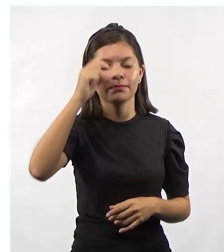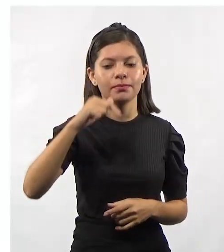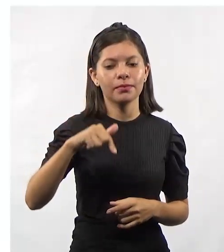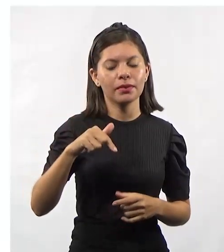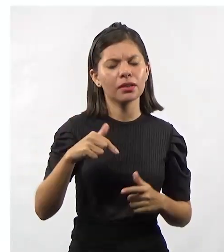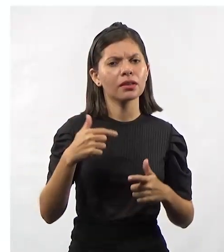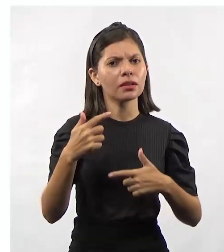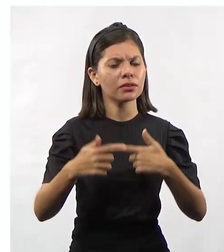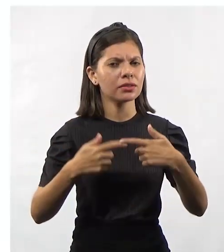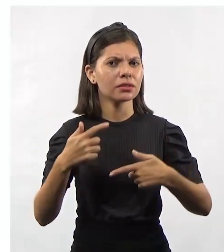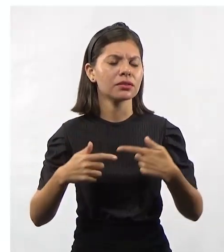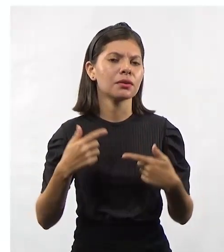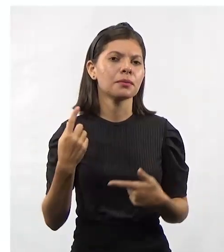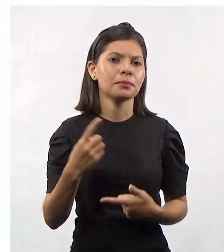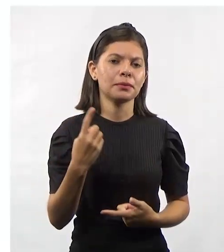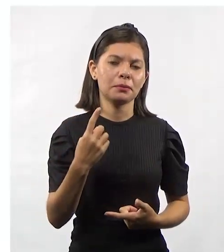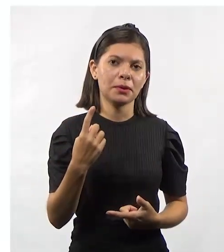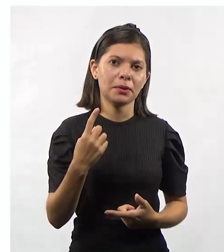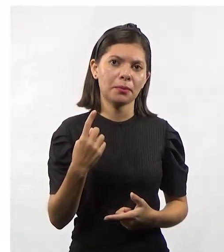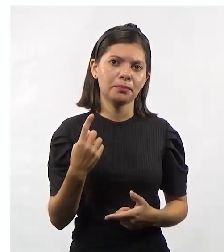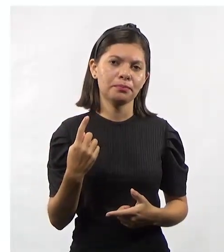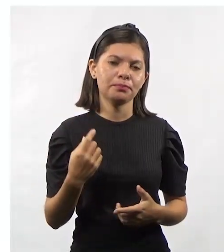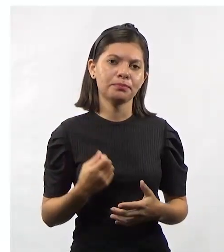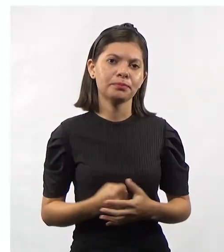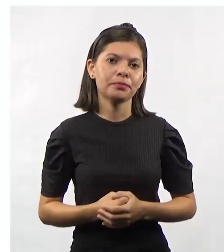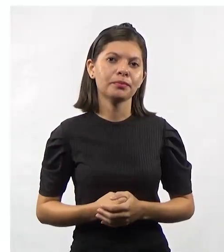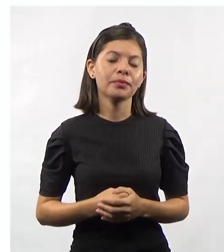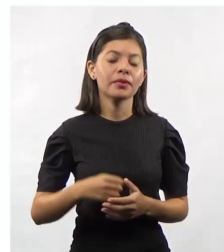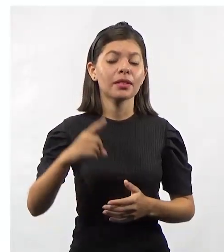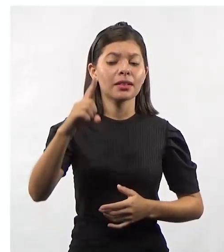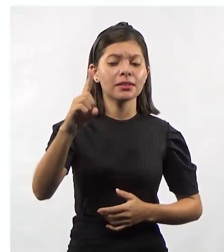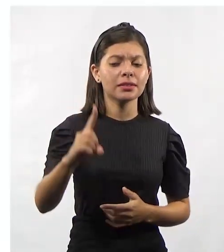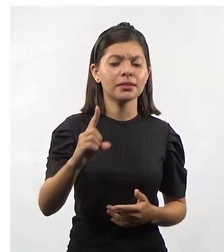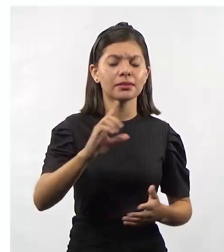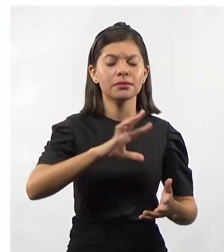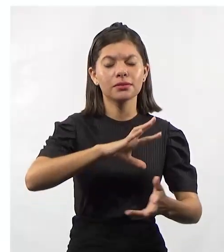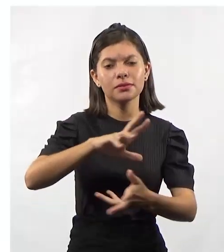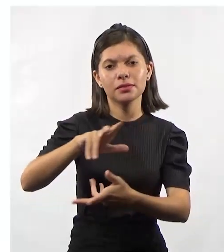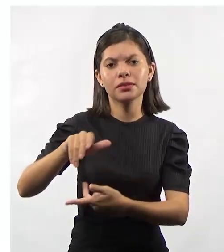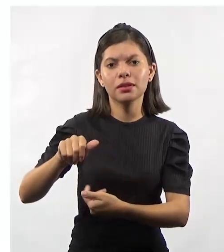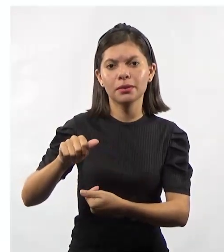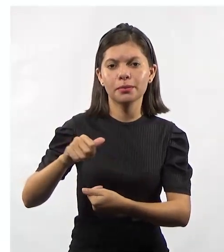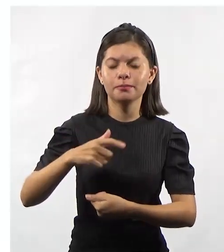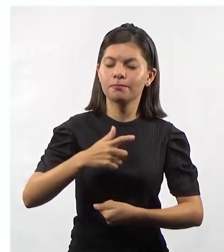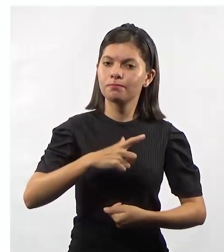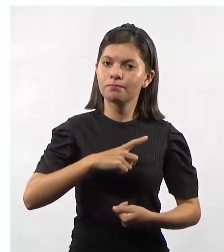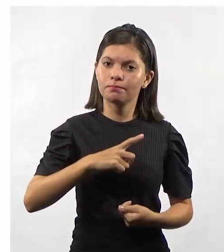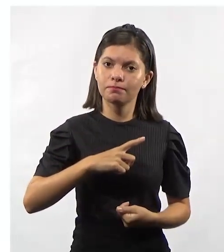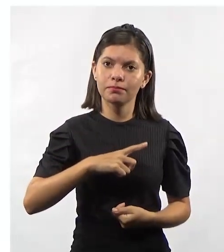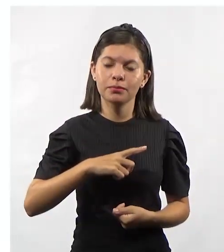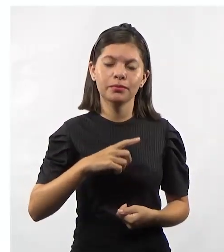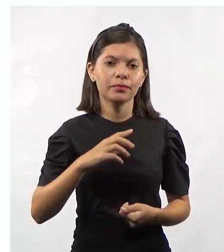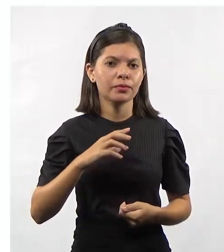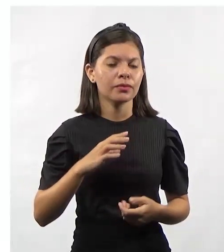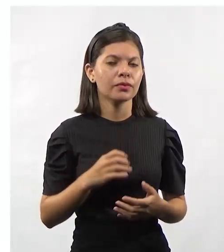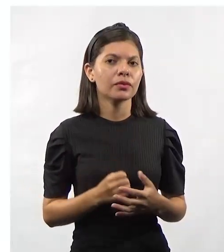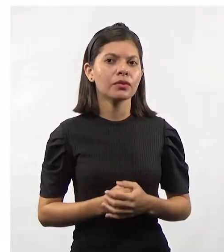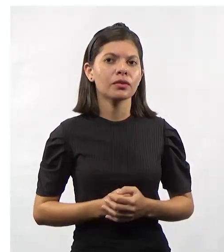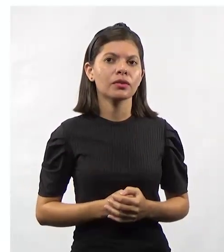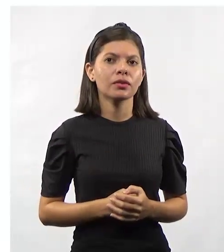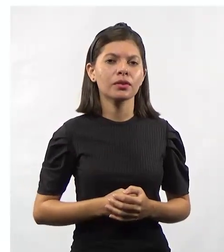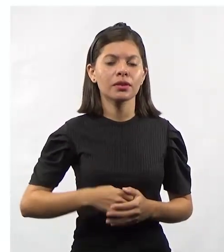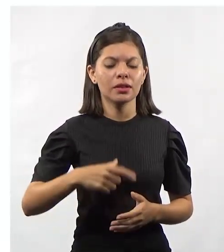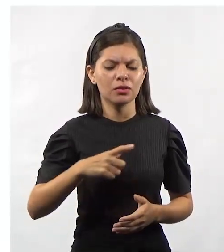nessa primeira geração, a gente está aí lutando por esse direito universal, né? O direito que todos